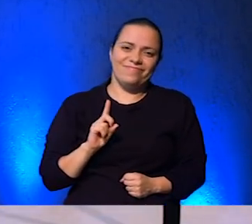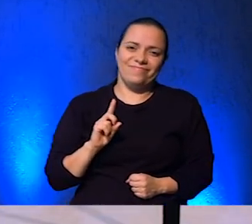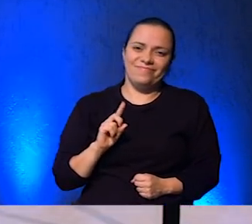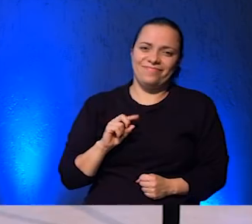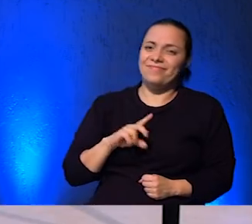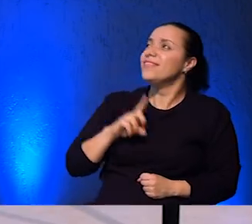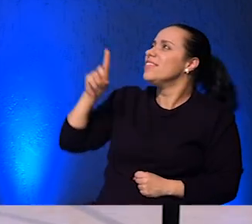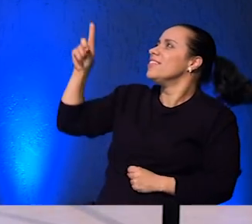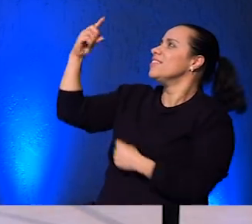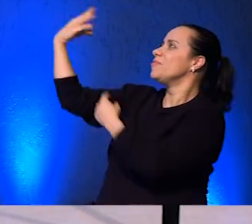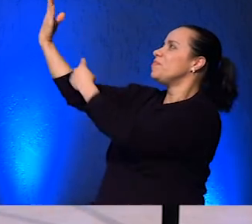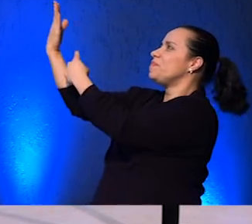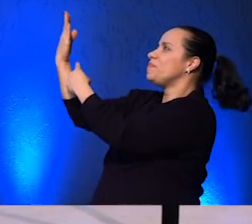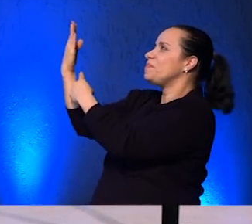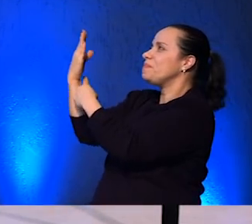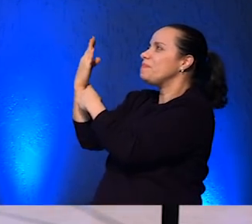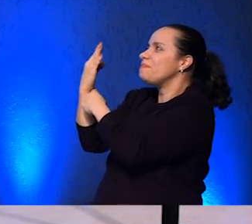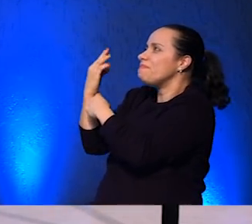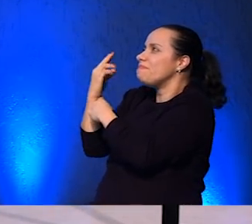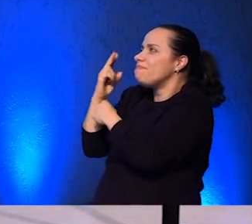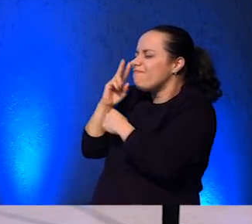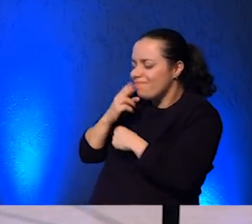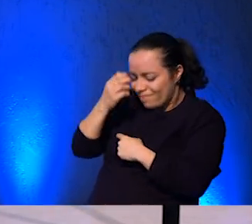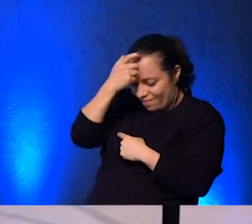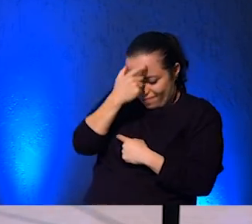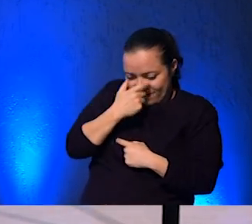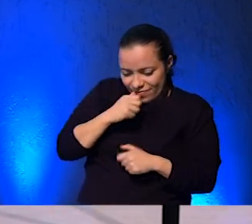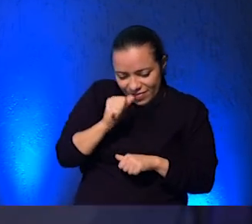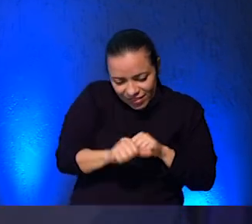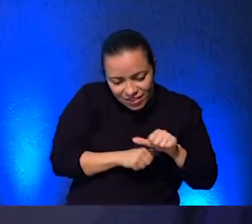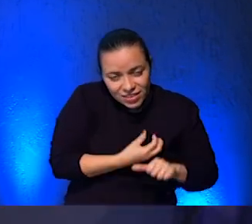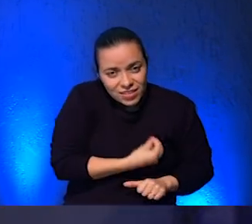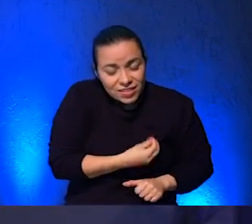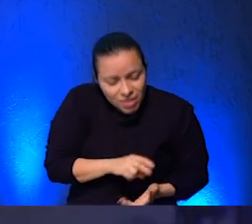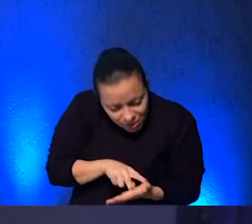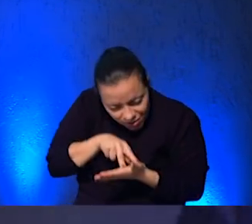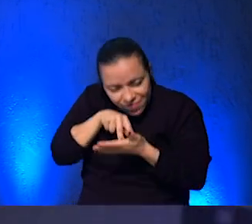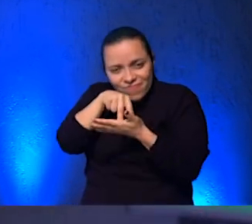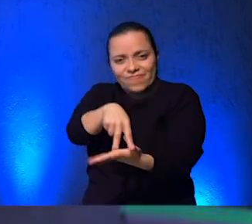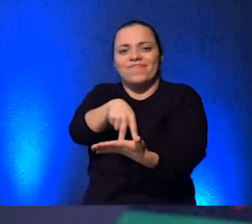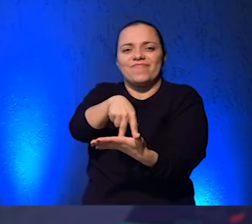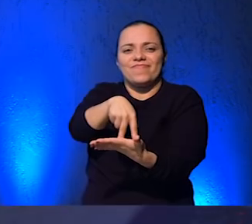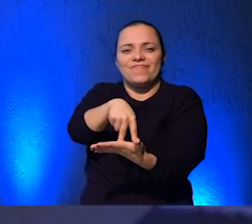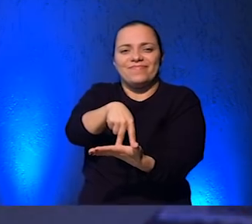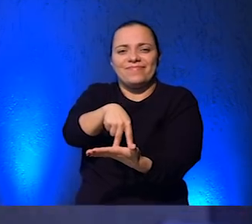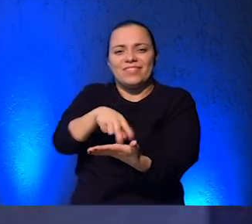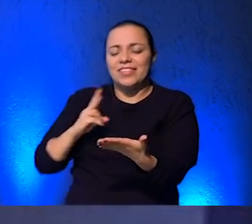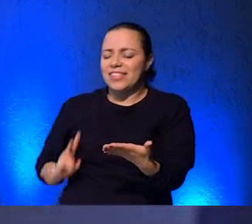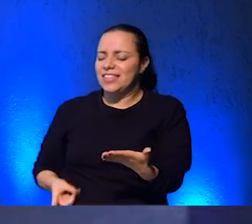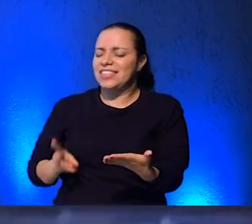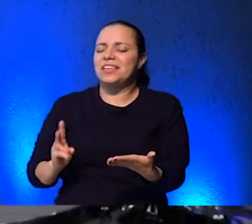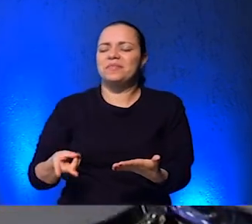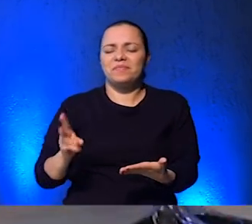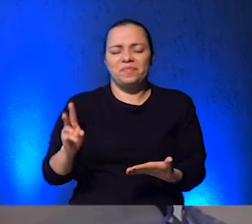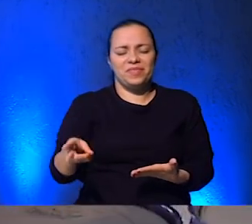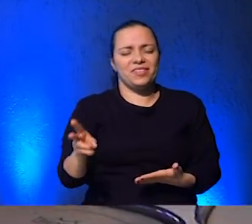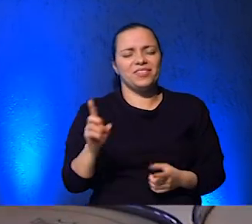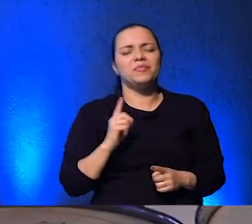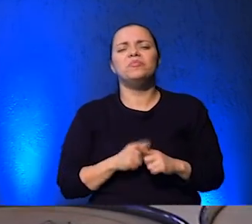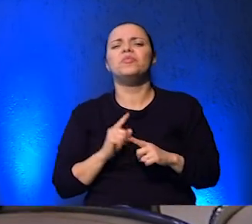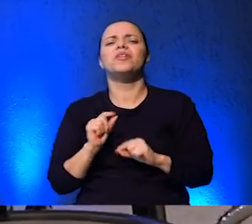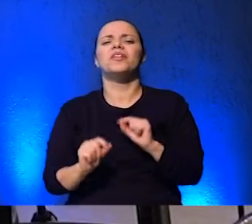mim sua destra isso z andar me faz prevalecer